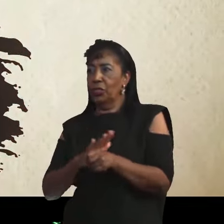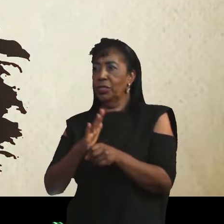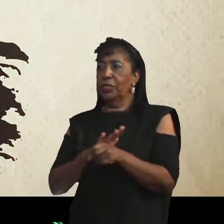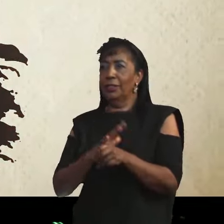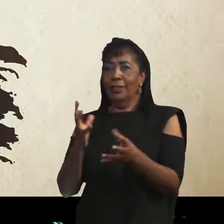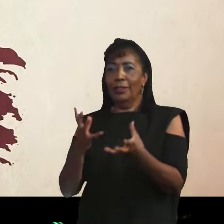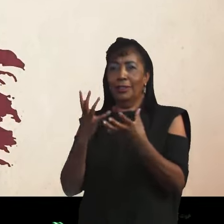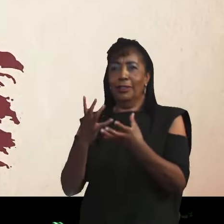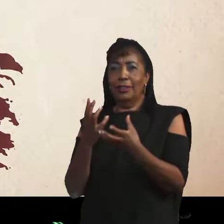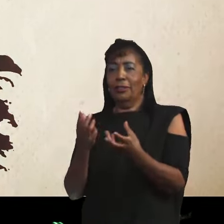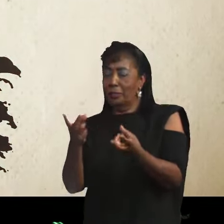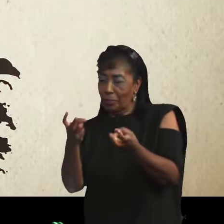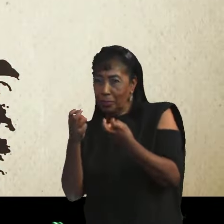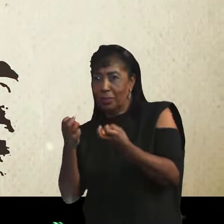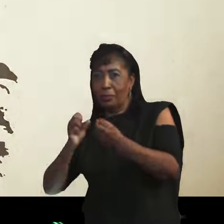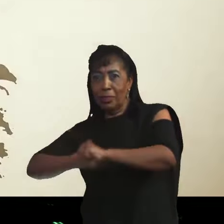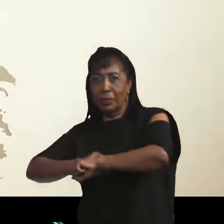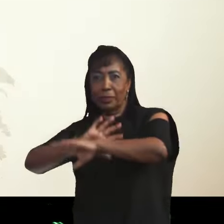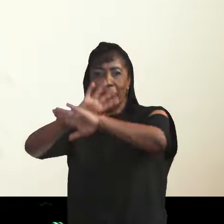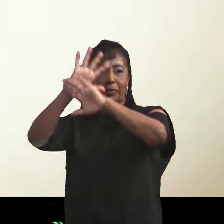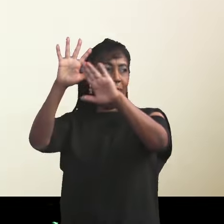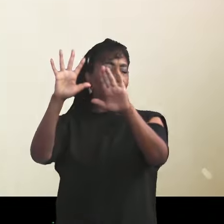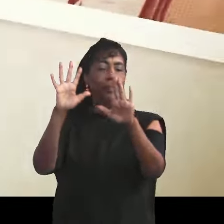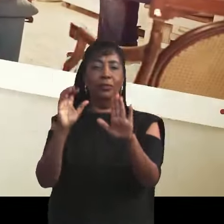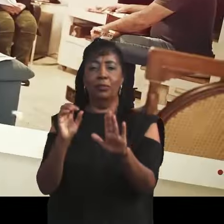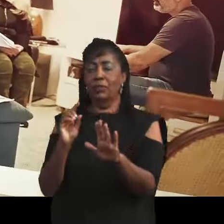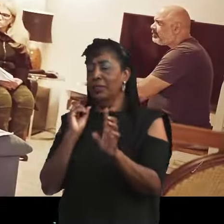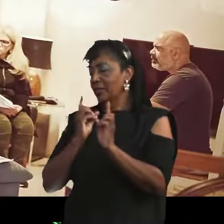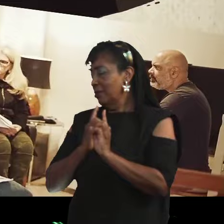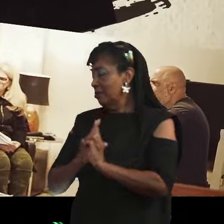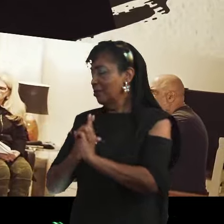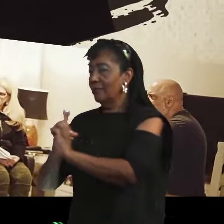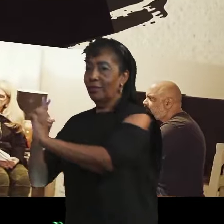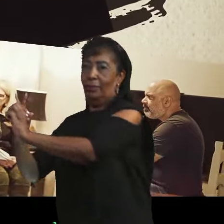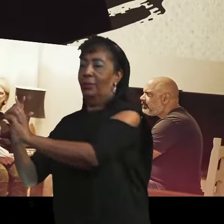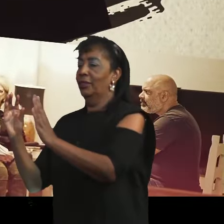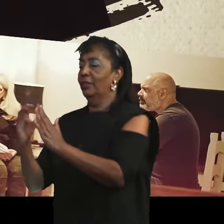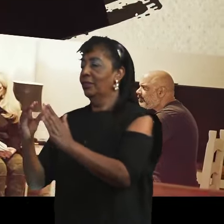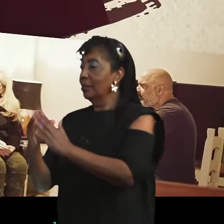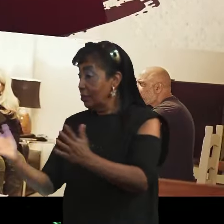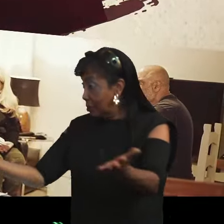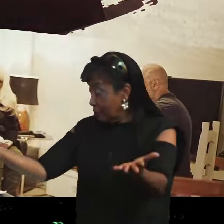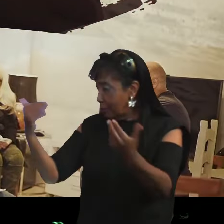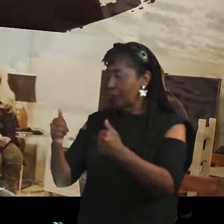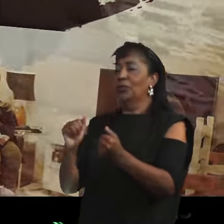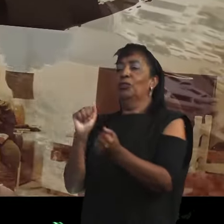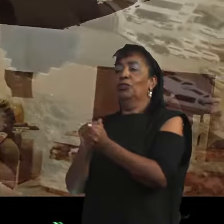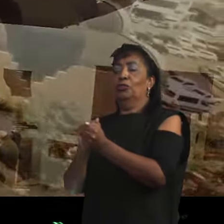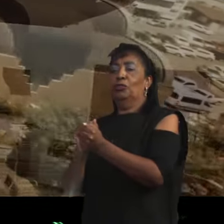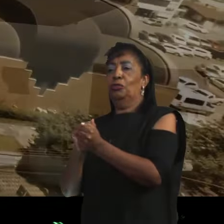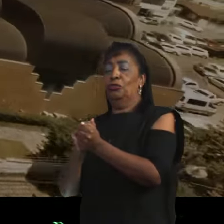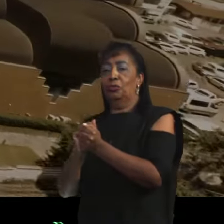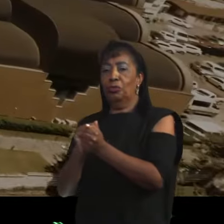de Deus em cada encontro de célula vamos juntos nessa jornada de fé e